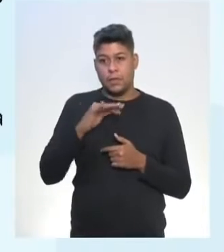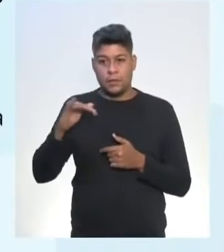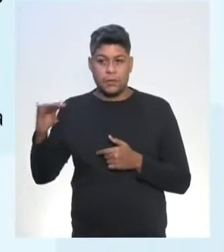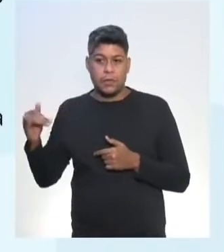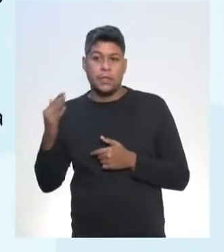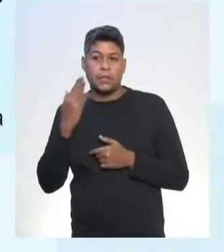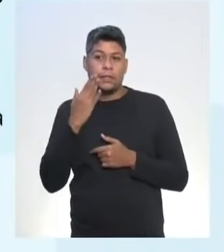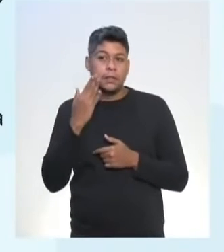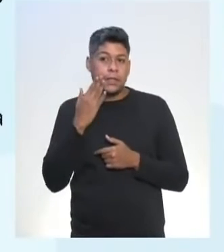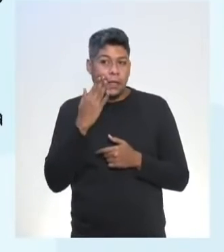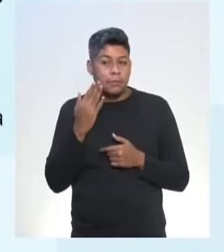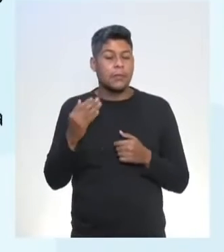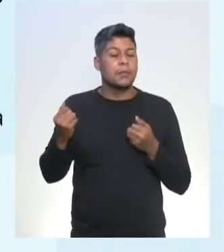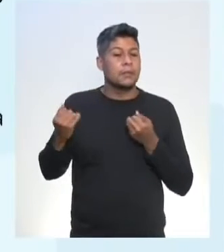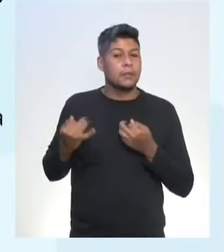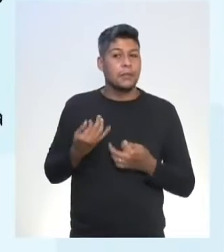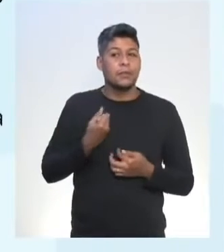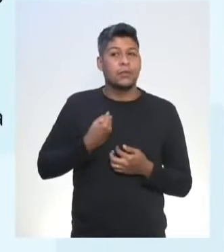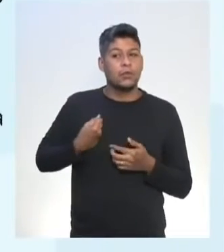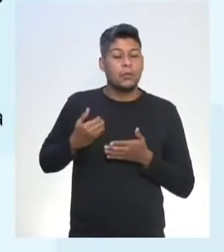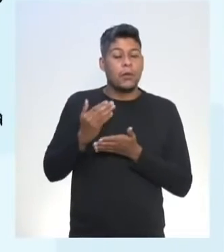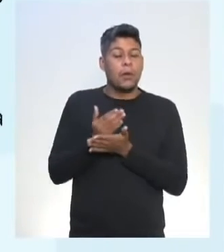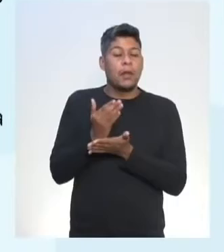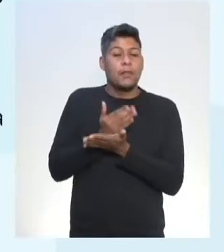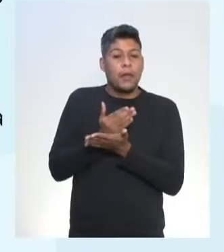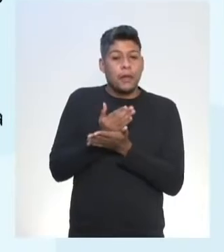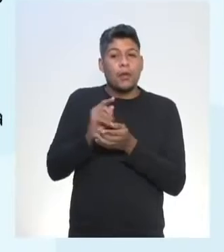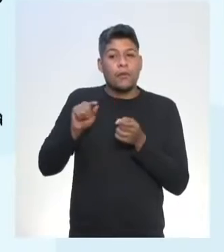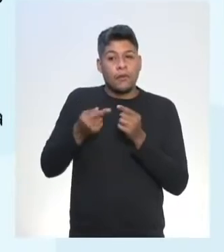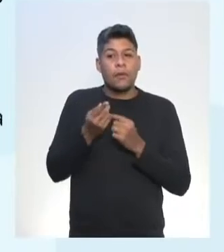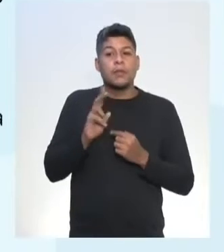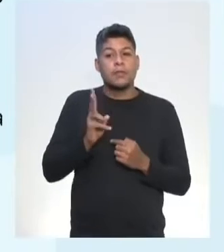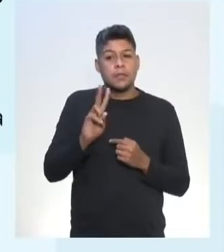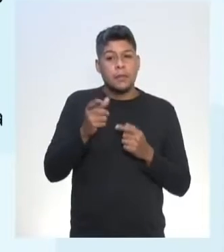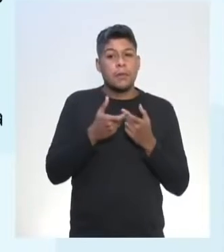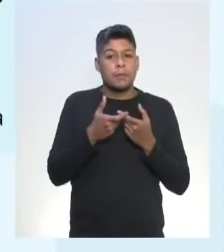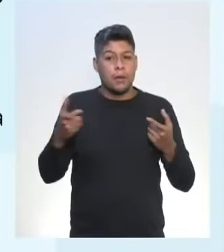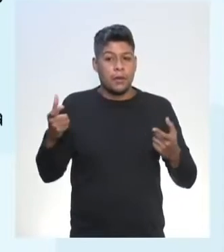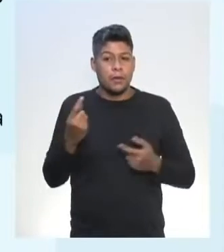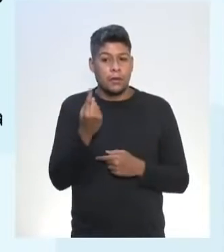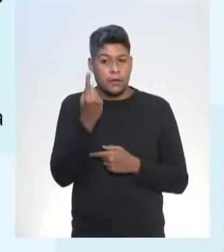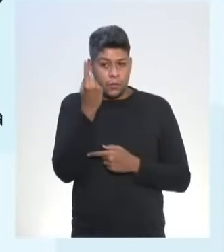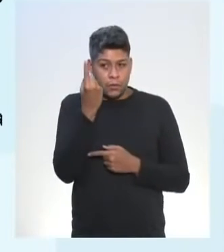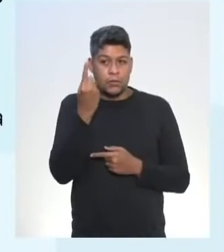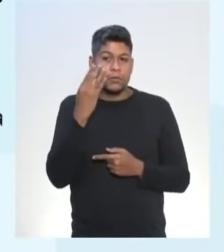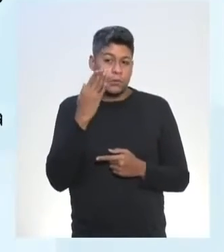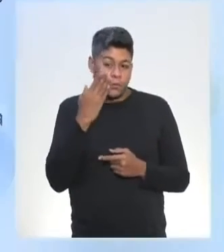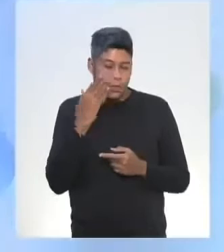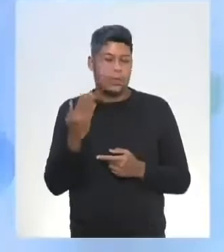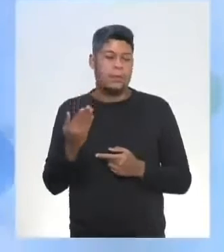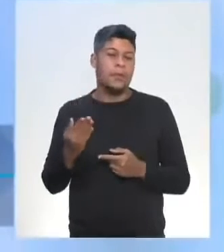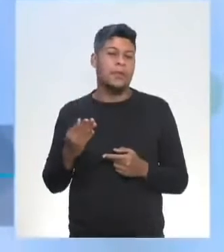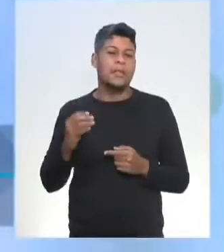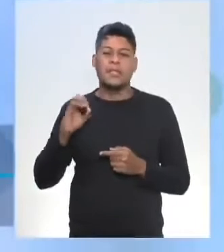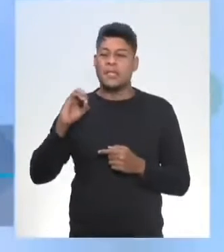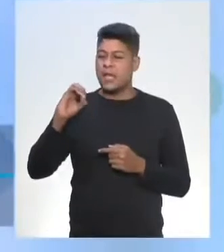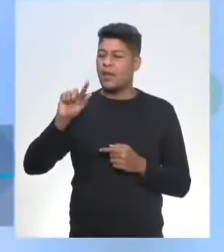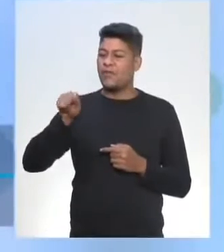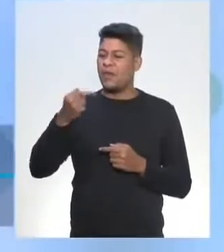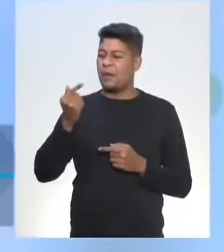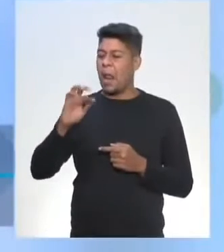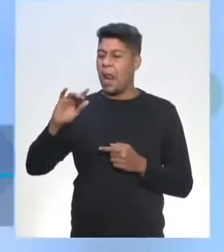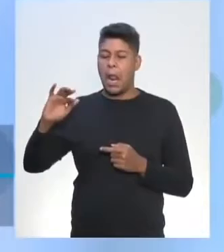10, alguma coisa enfim né o número anterior a, ele é sempre maior que um né em contradição ao famoso